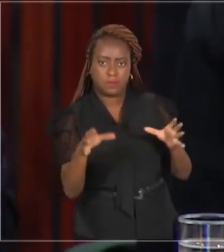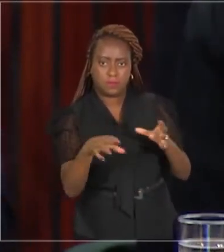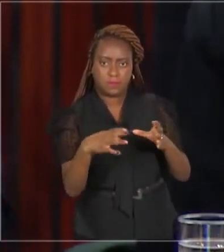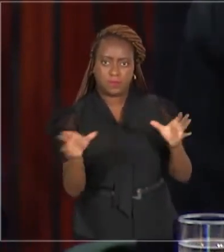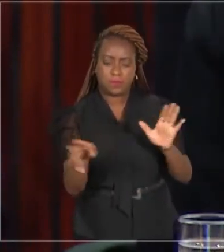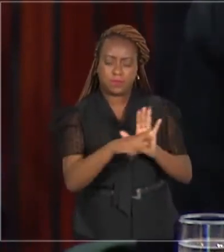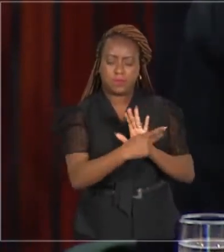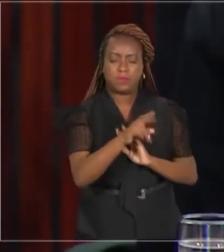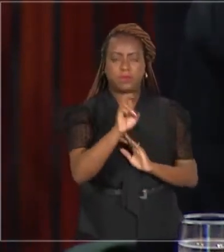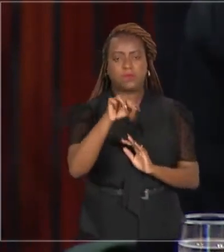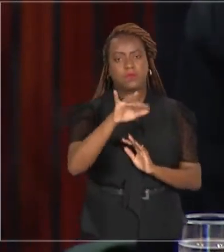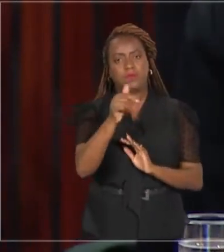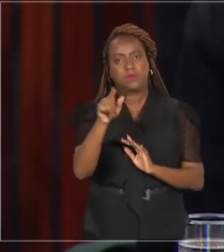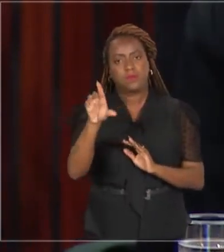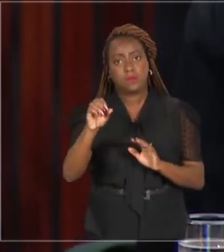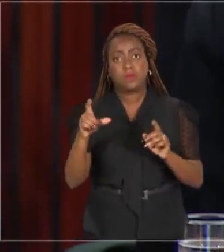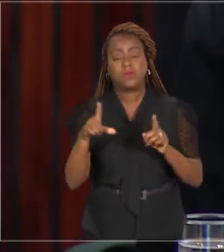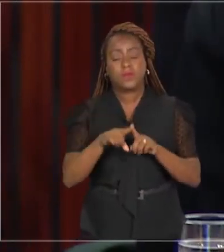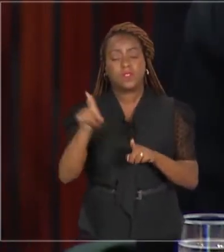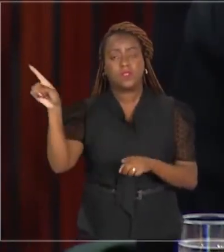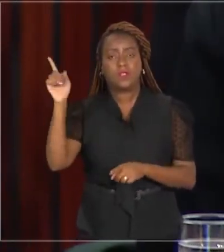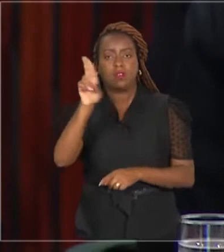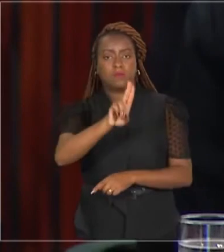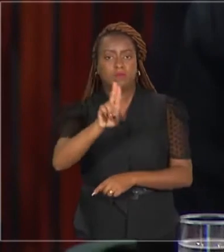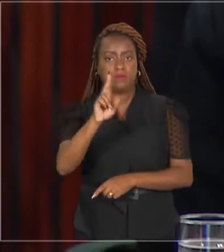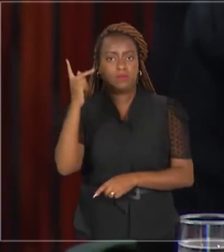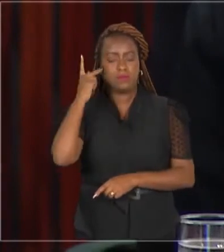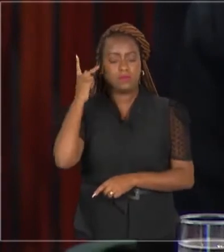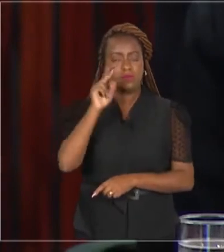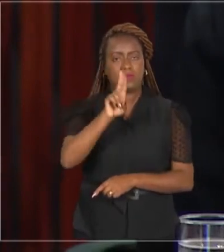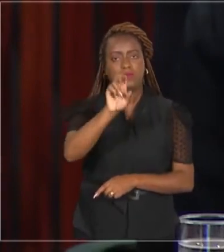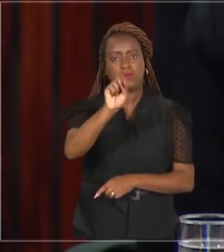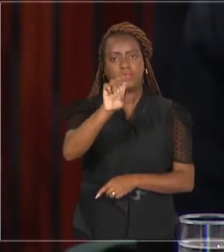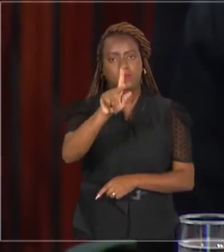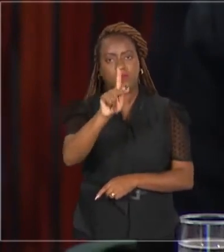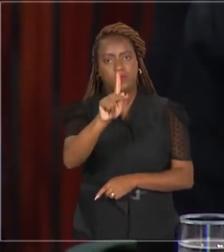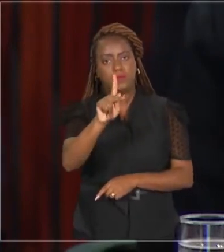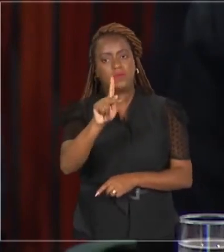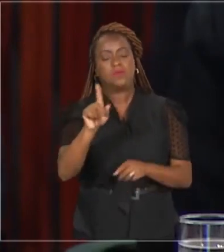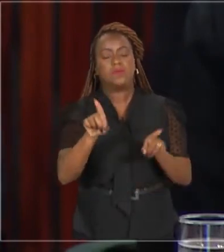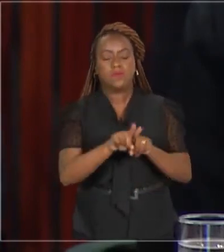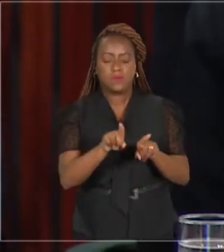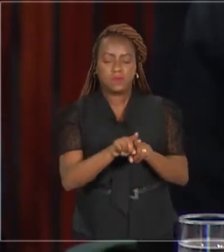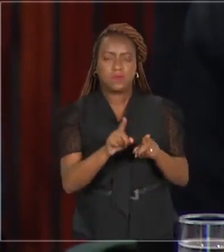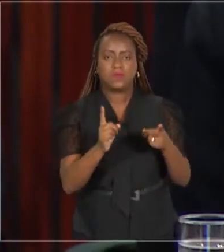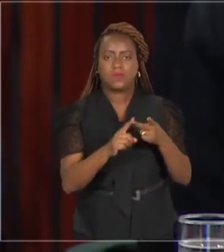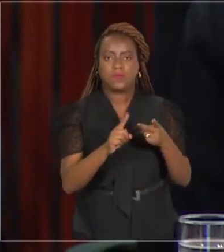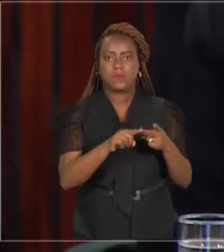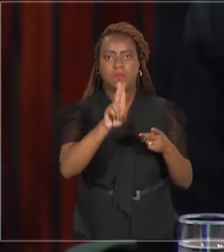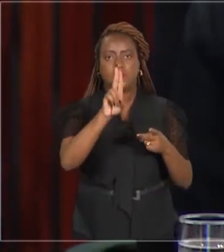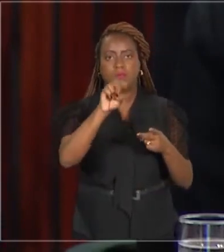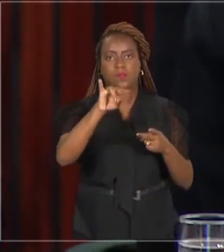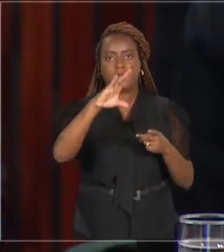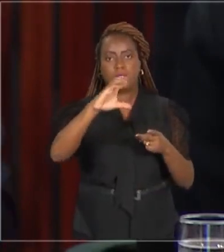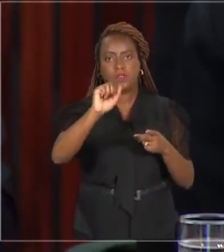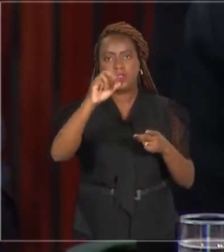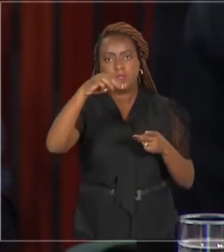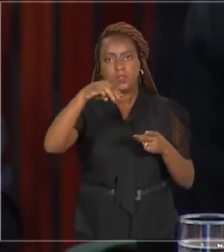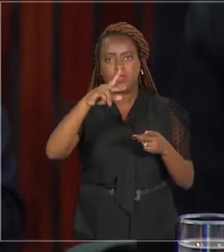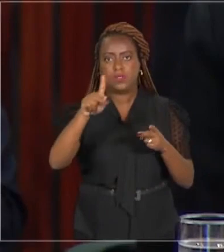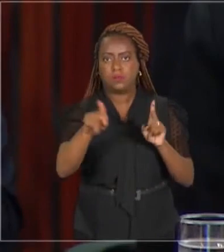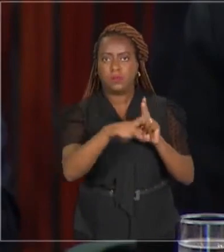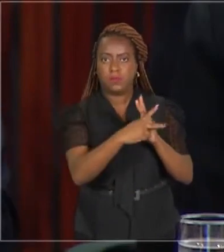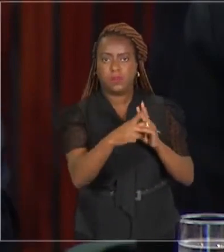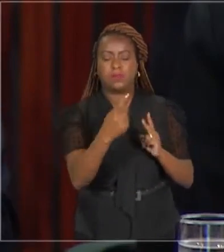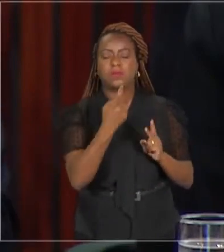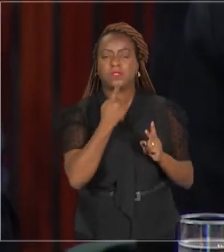União nós tivemos a USP a universidade é de São Paulo a universidade Unicamp Universidade Estadual de Campinas